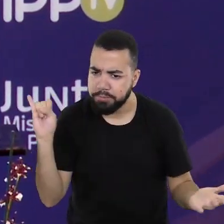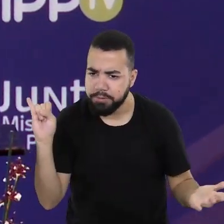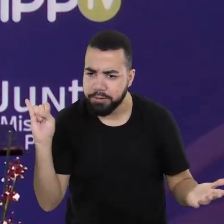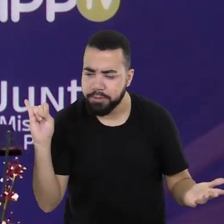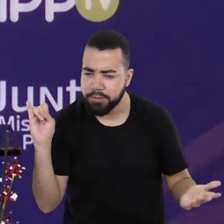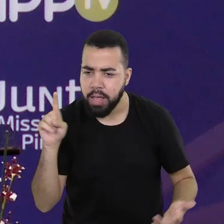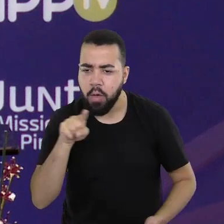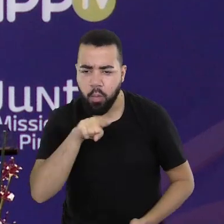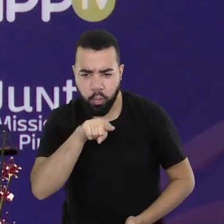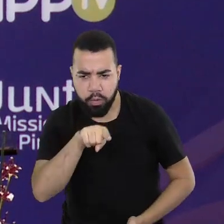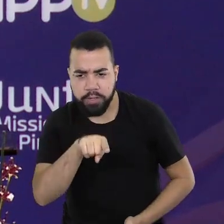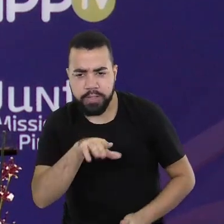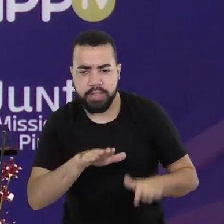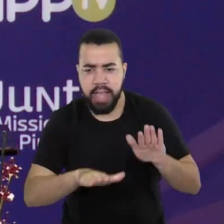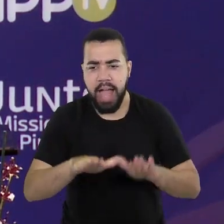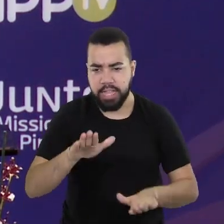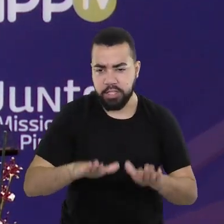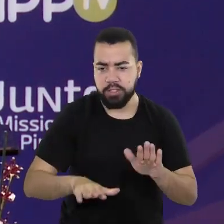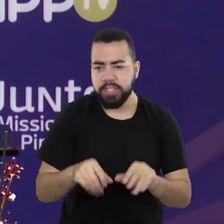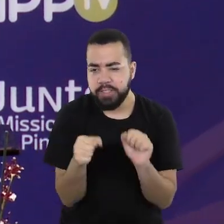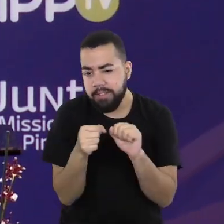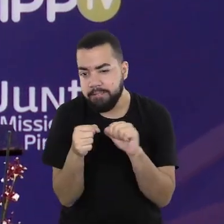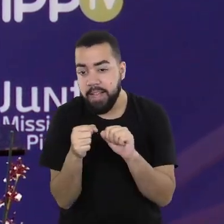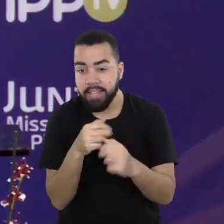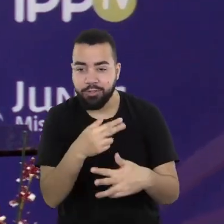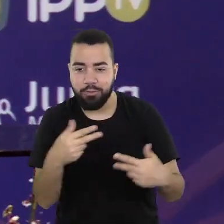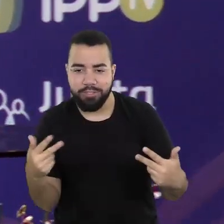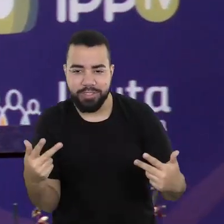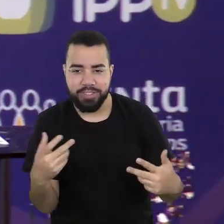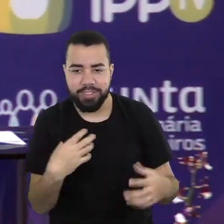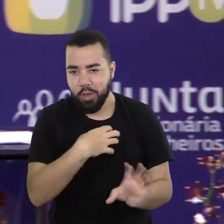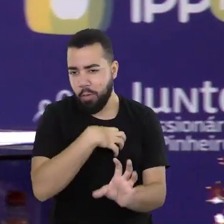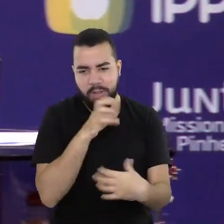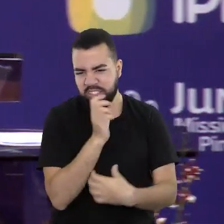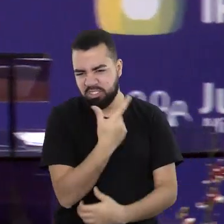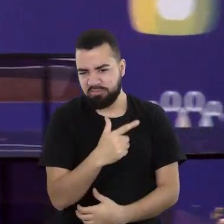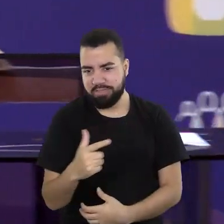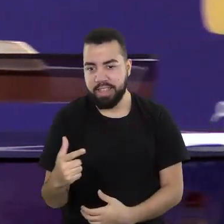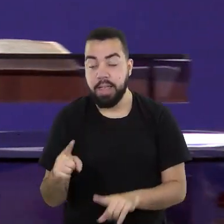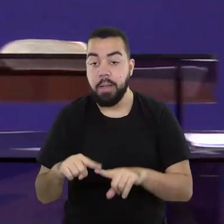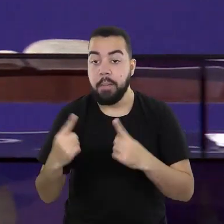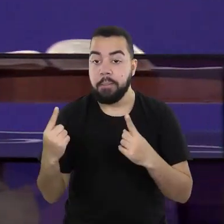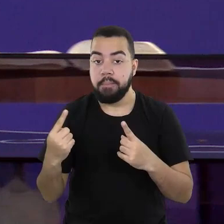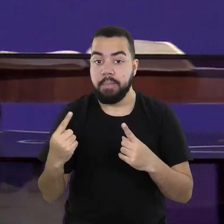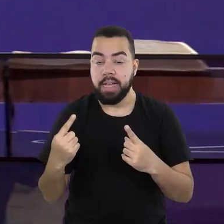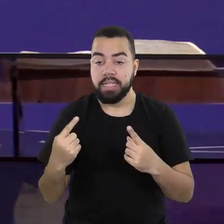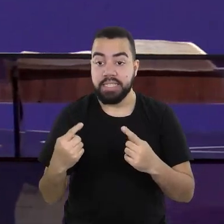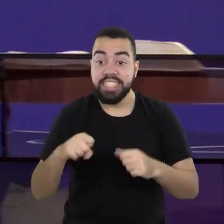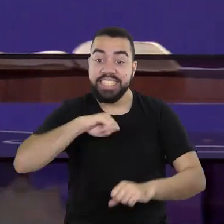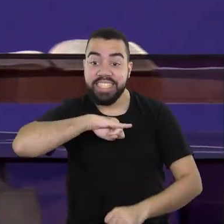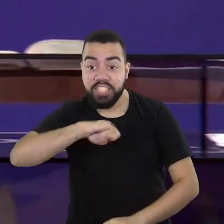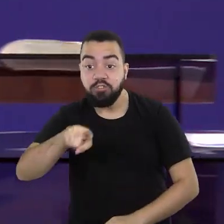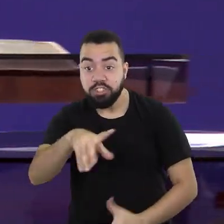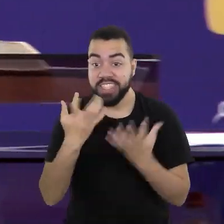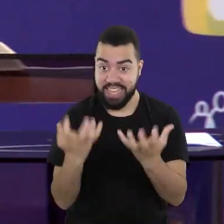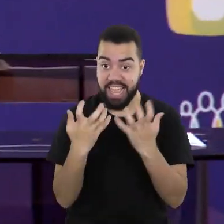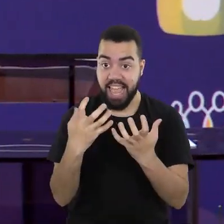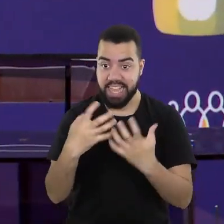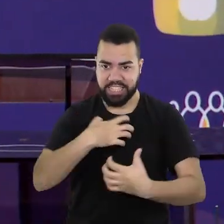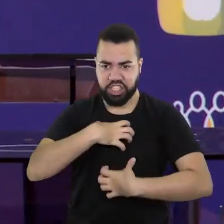você pode até fazer alguma coisa sem compaixão, mas você não pode ter a compaixão de Cristo, o amor de